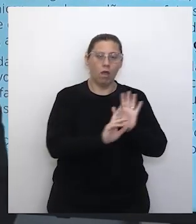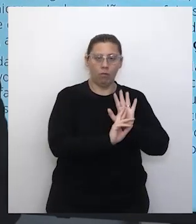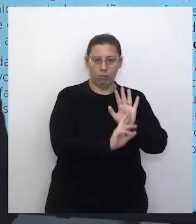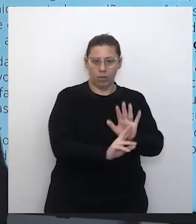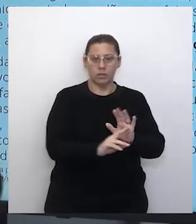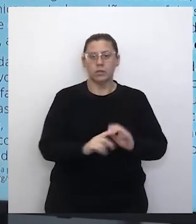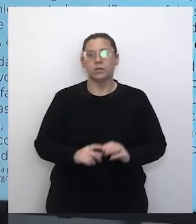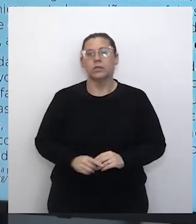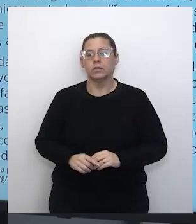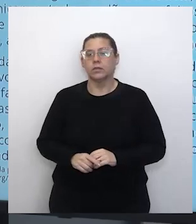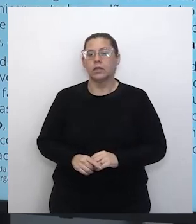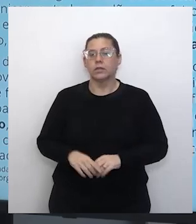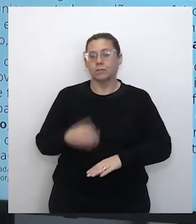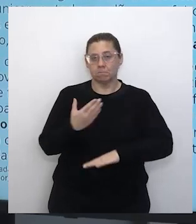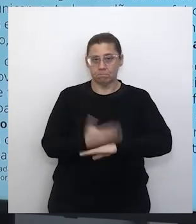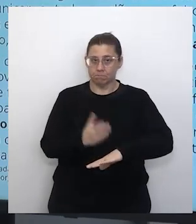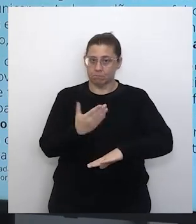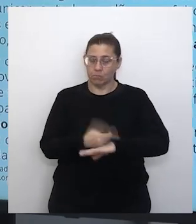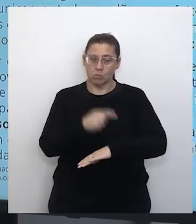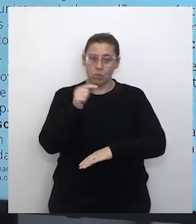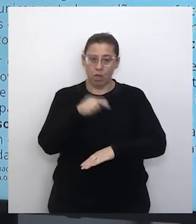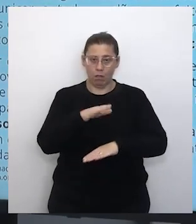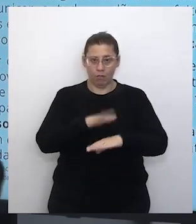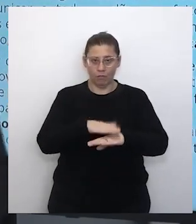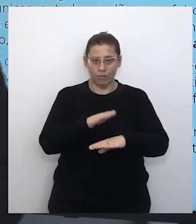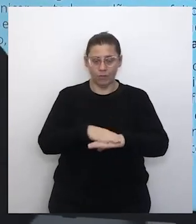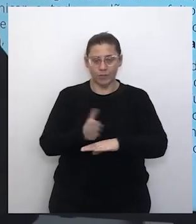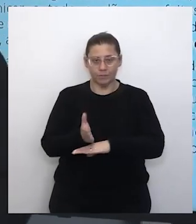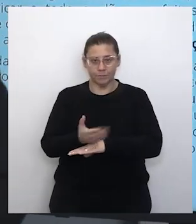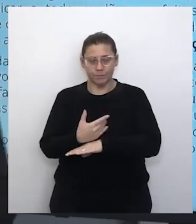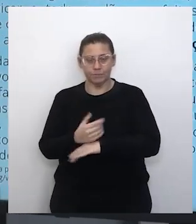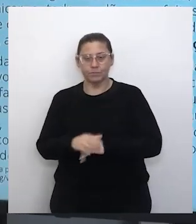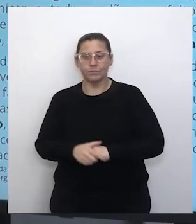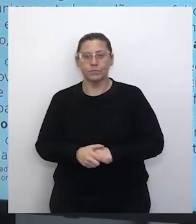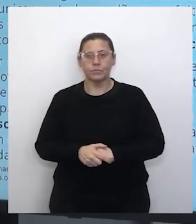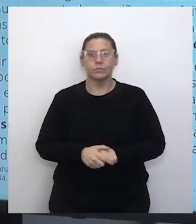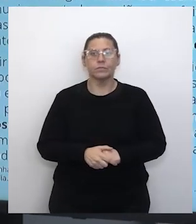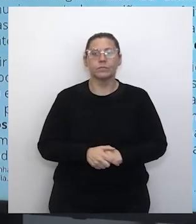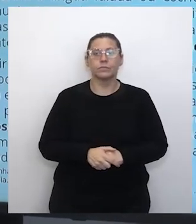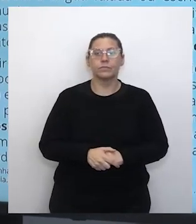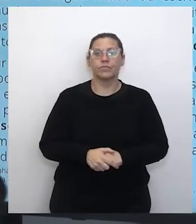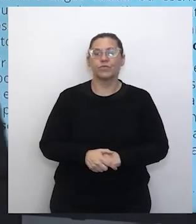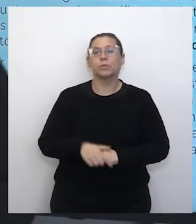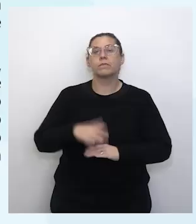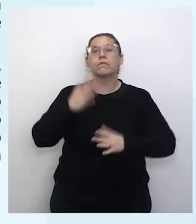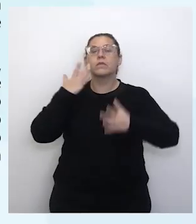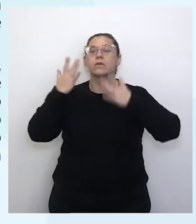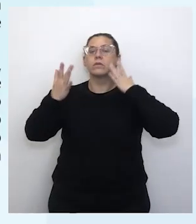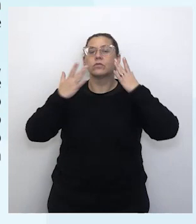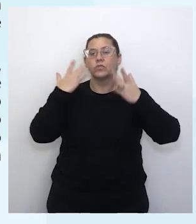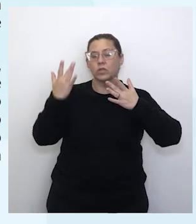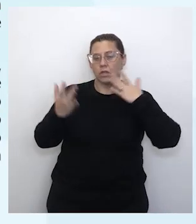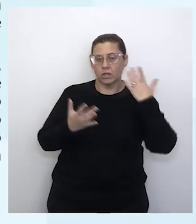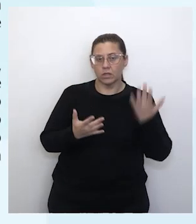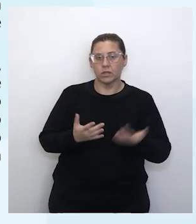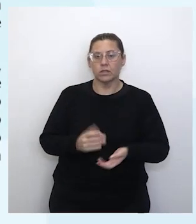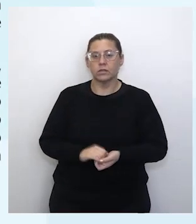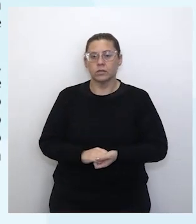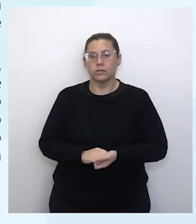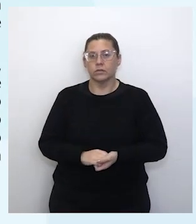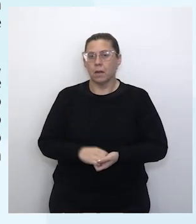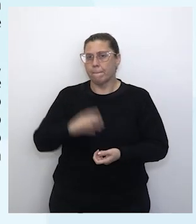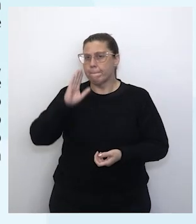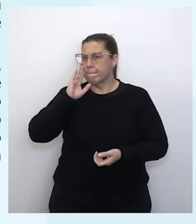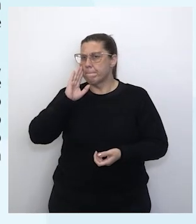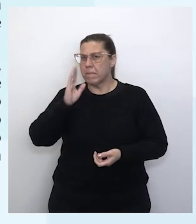representação dessa ação, que ele realizou ali anteriormente, tá bom? Então, a função teatral, a função primordial